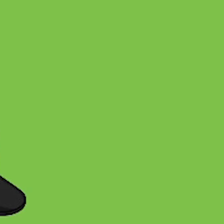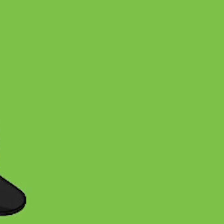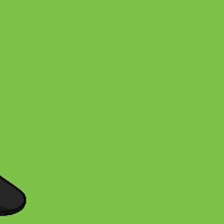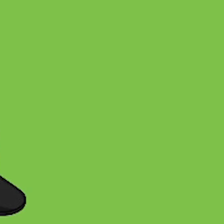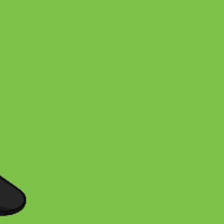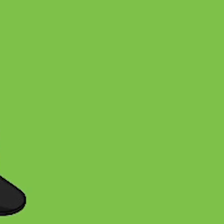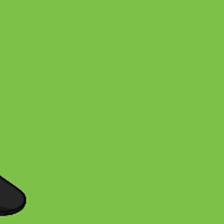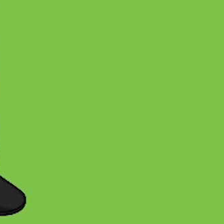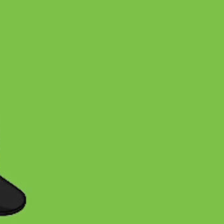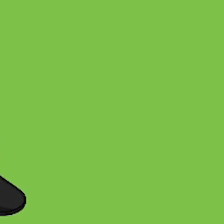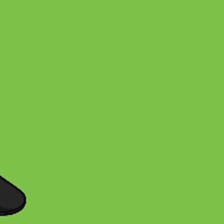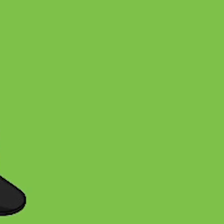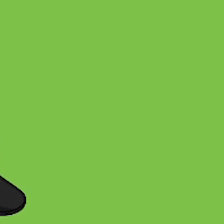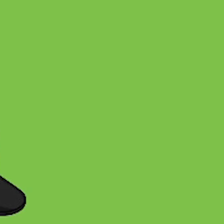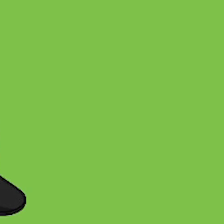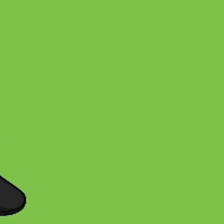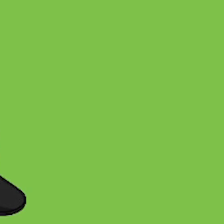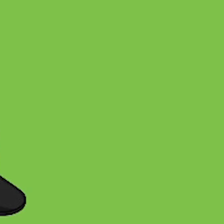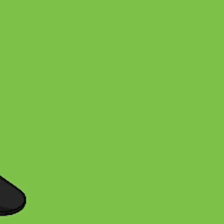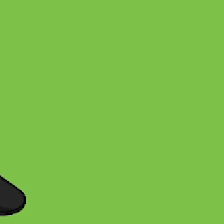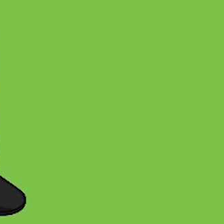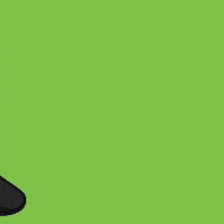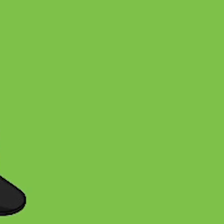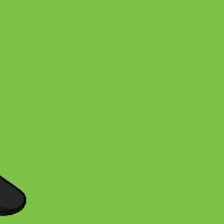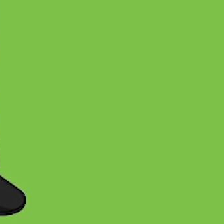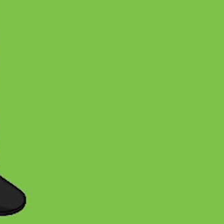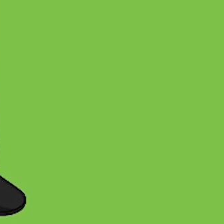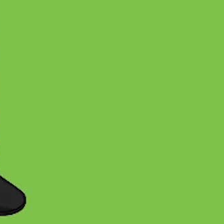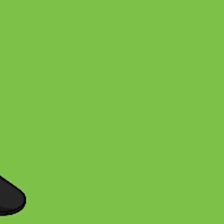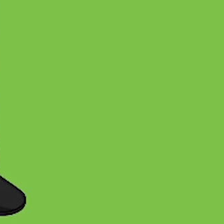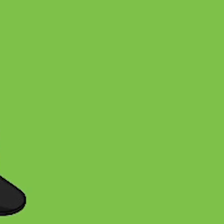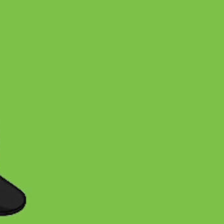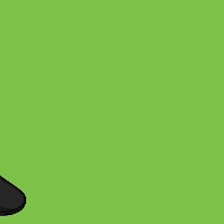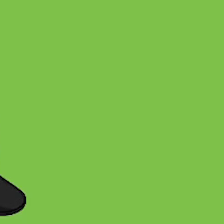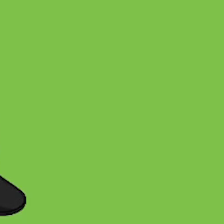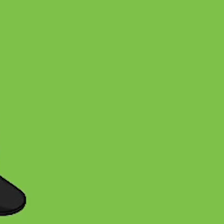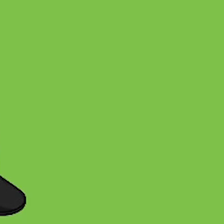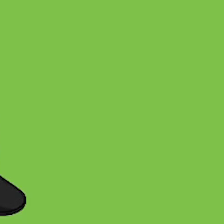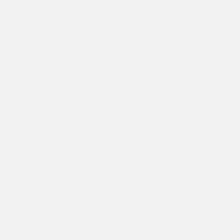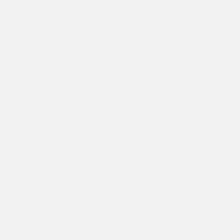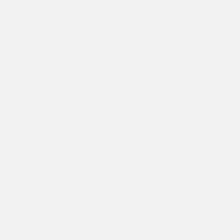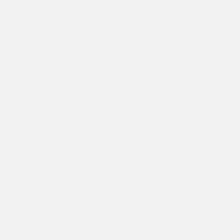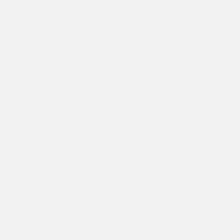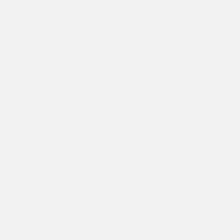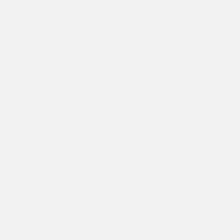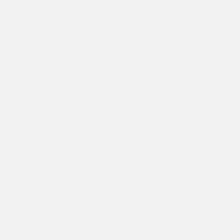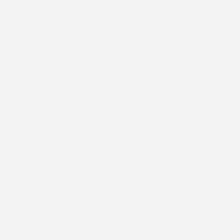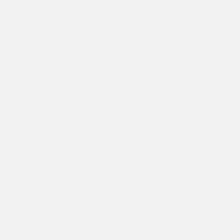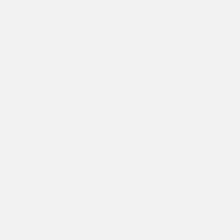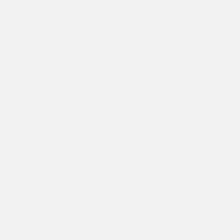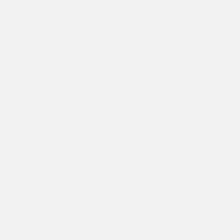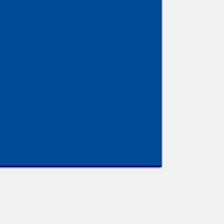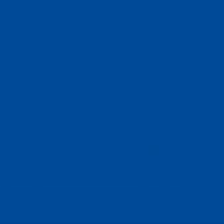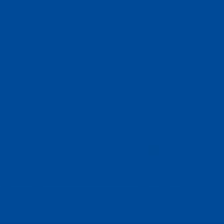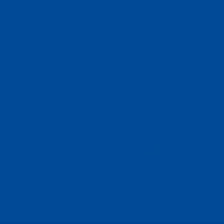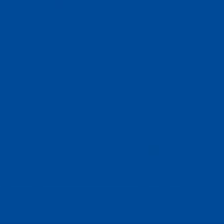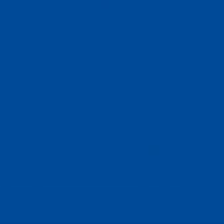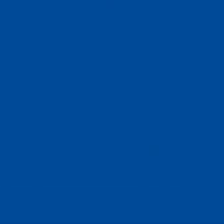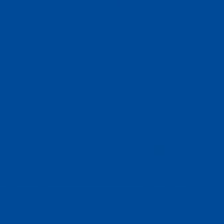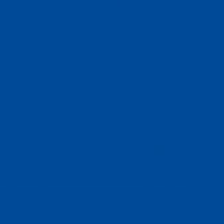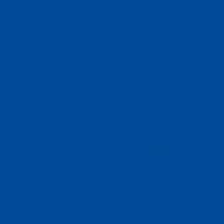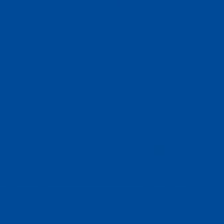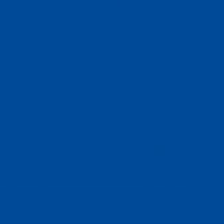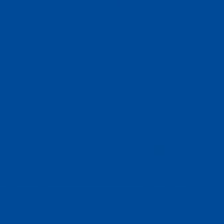pode destinar até 3% desse valor, fazendo a destinação de até 150 e abatendo do seu imposto. Lembre-se, para pessoas físicas,